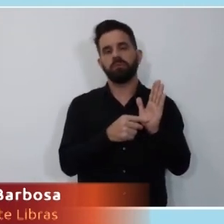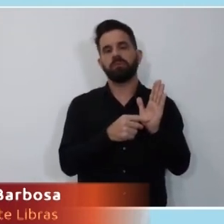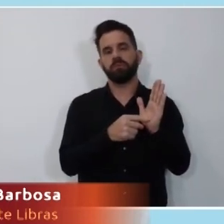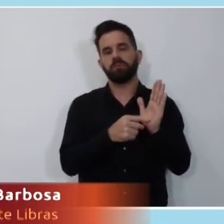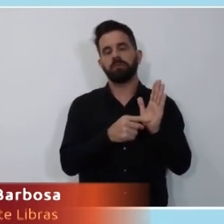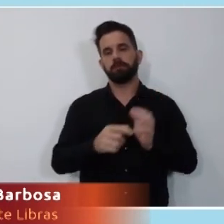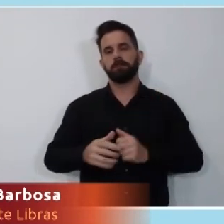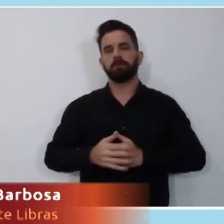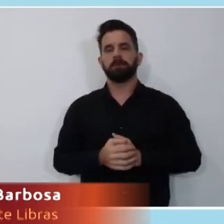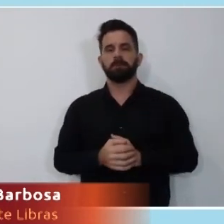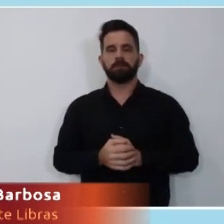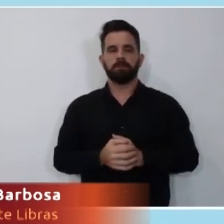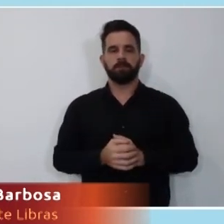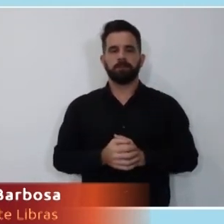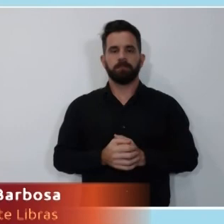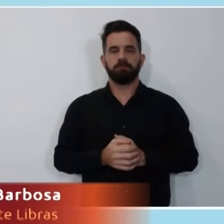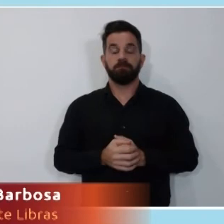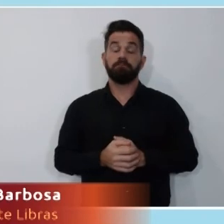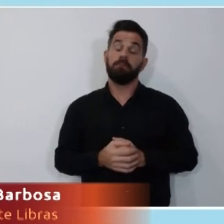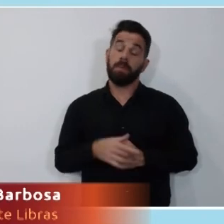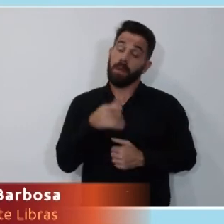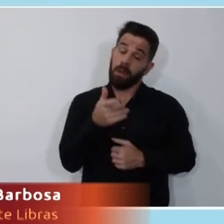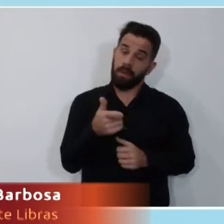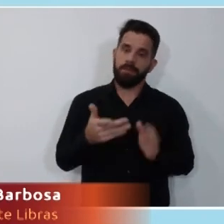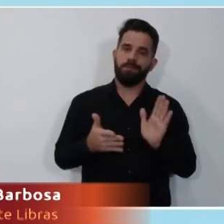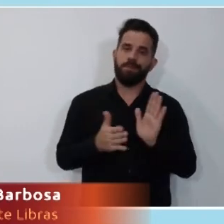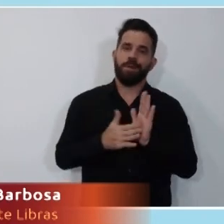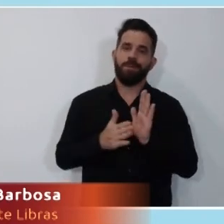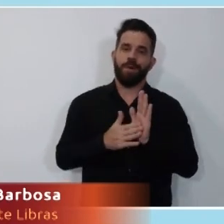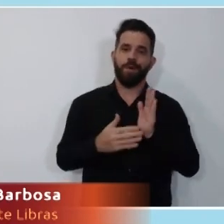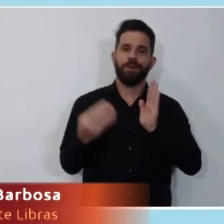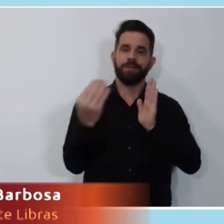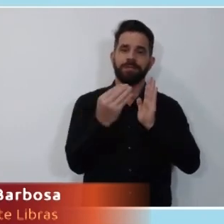de mobilidade. Essa é a proposta do plano.